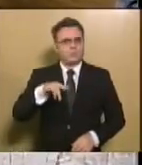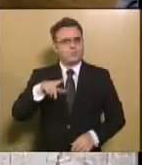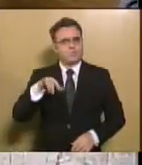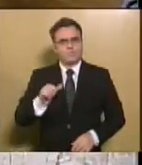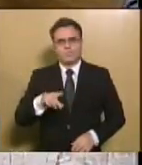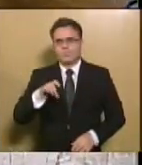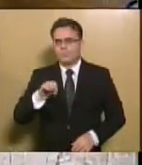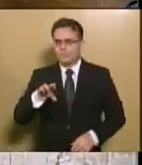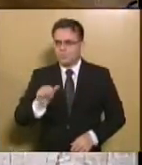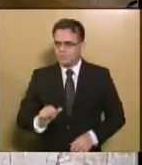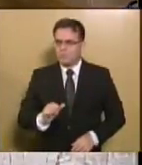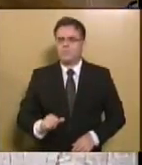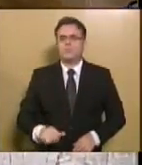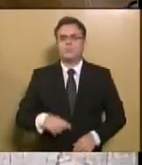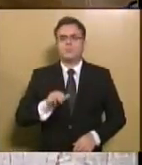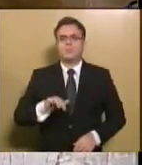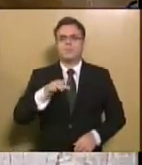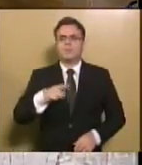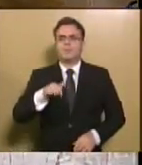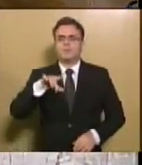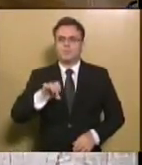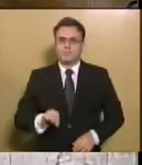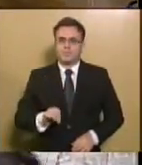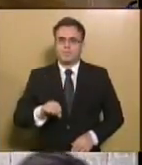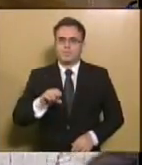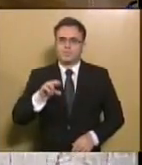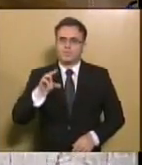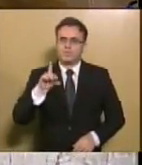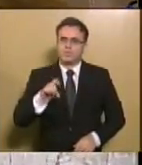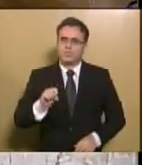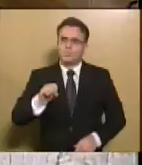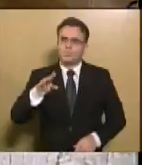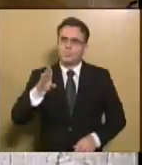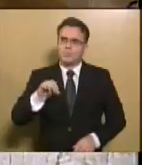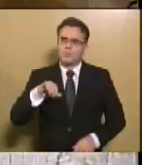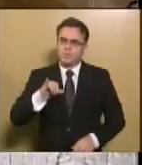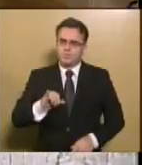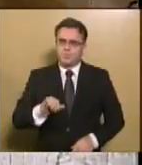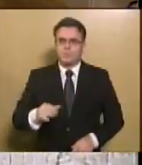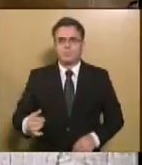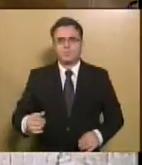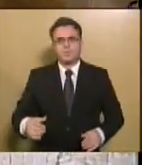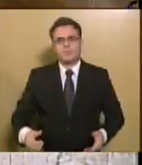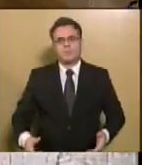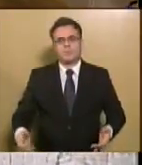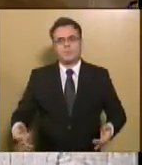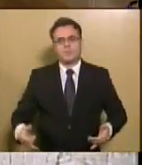da Câmara Municipal de Malhada dos Bois, pelo transcurso do seu aniversário que ocorreu no dia 10 de julho.